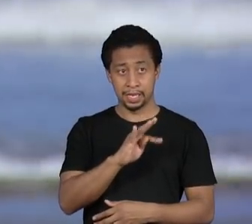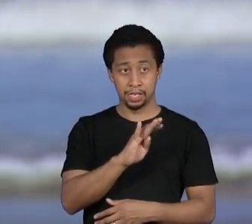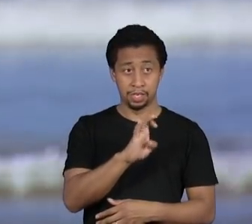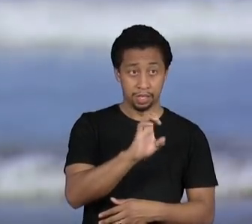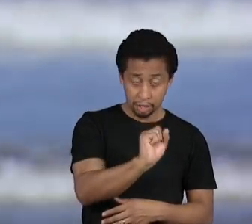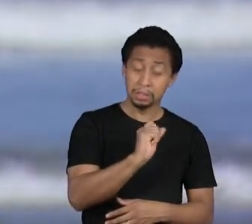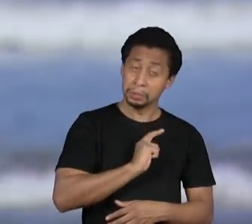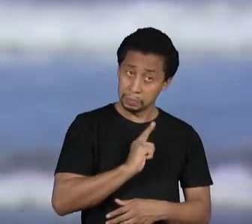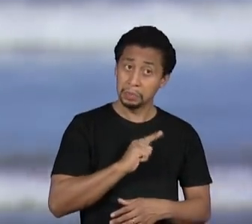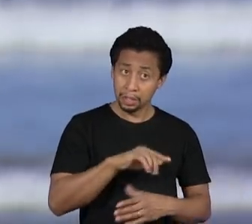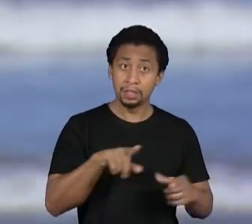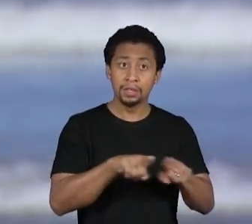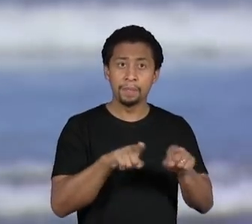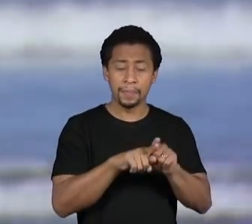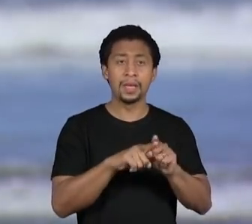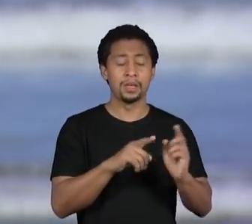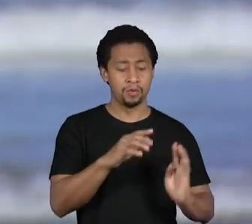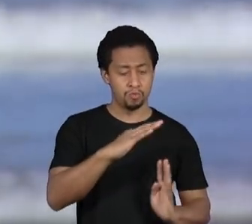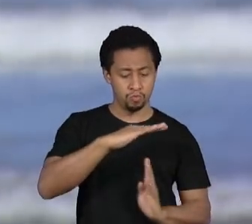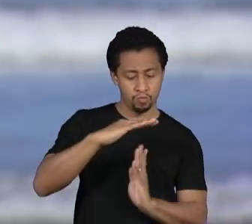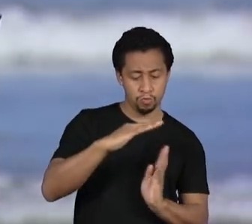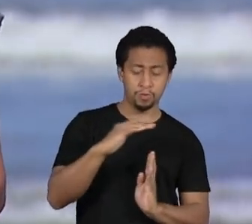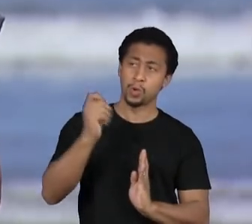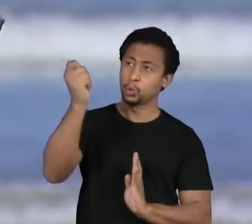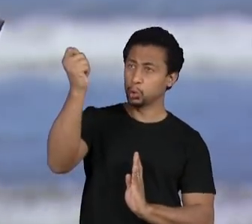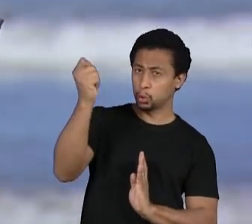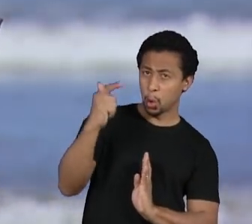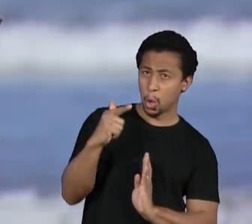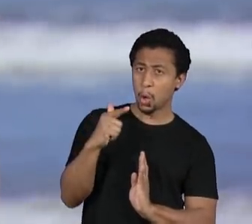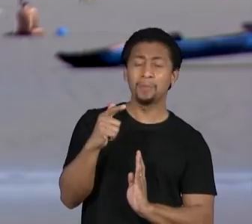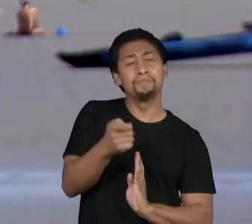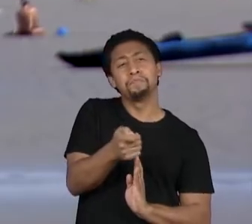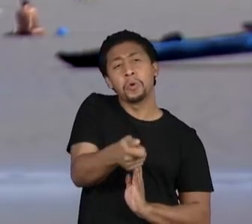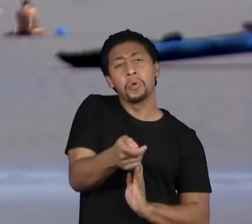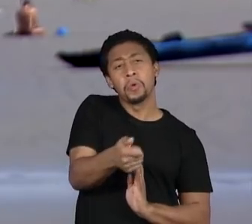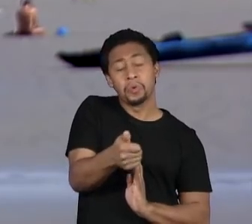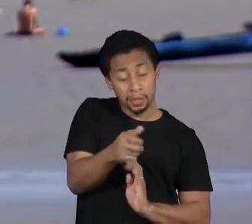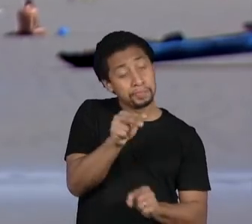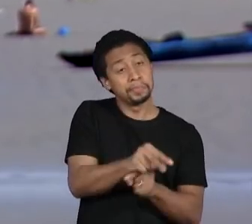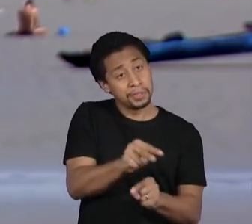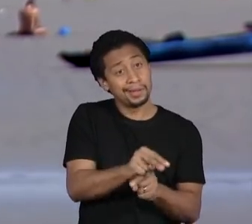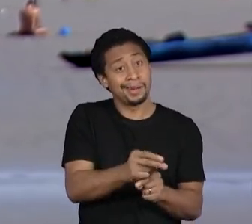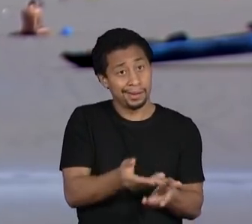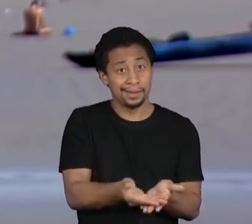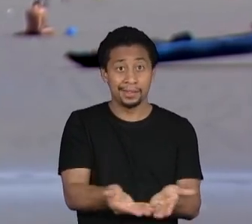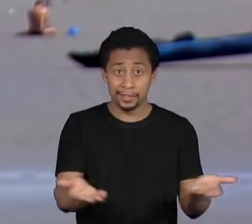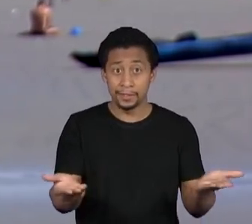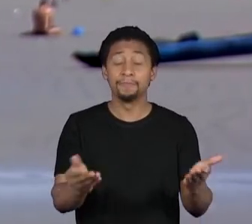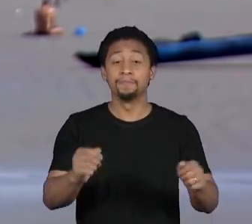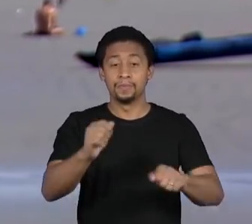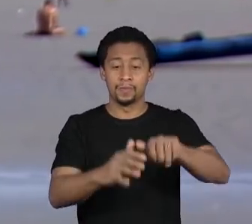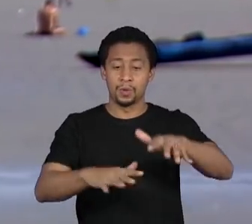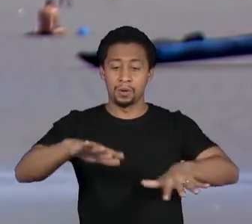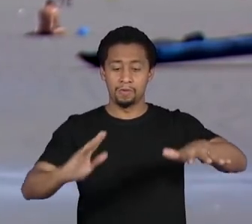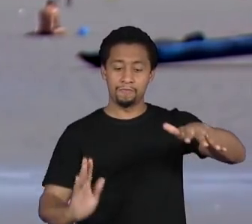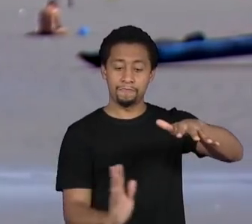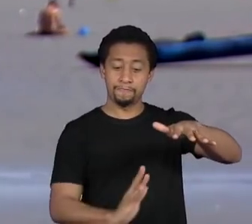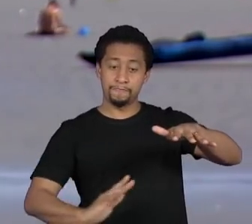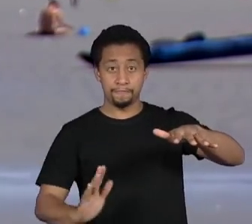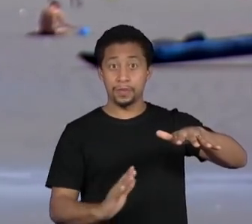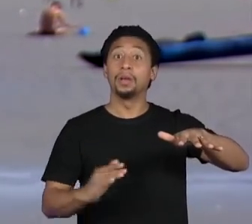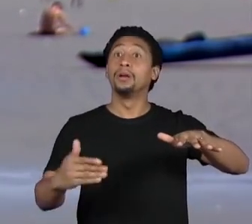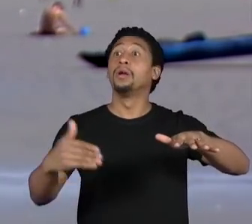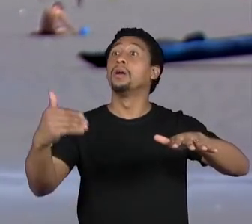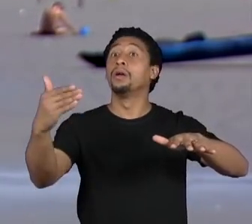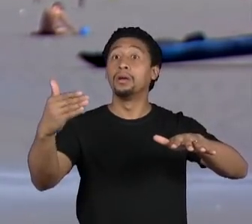receberem menos insolação, o que faz com que estejam protegidos. Ainda assim, os corais estão altamente